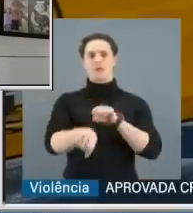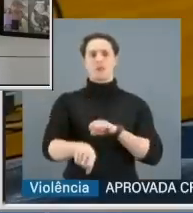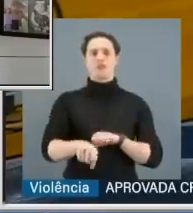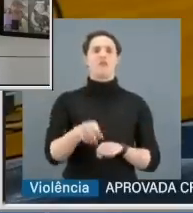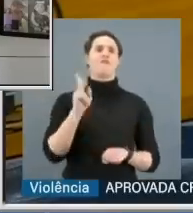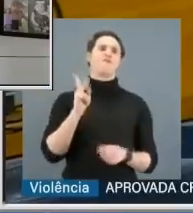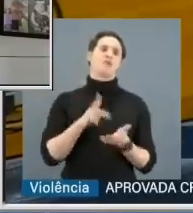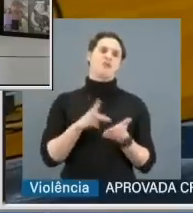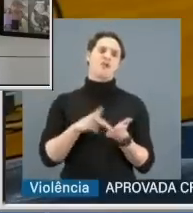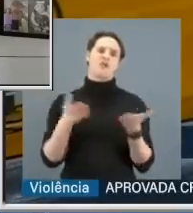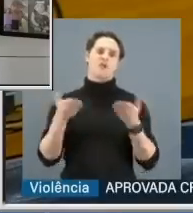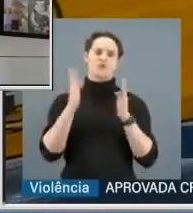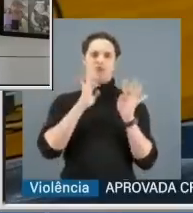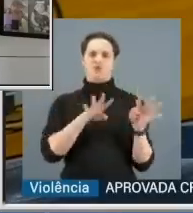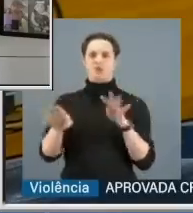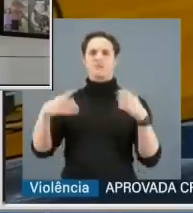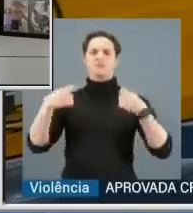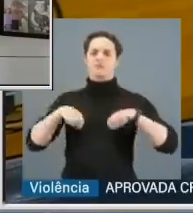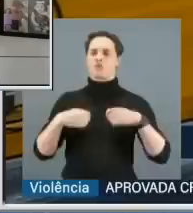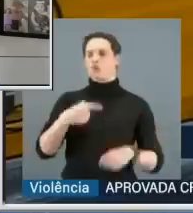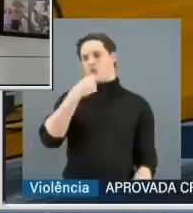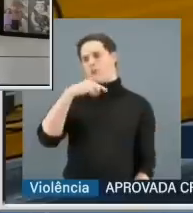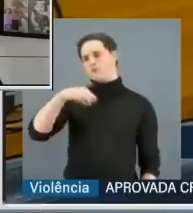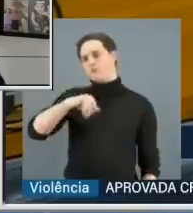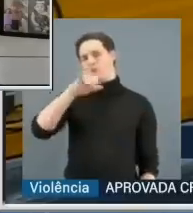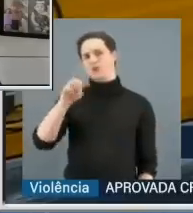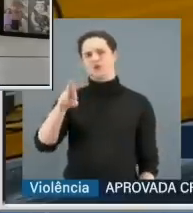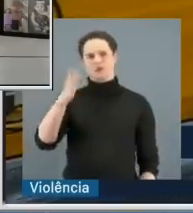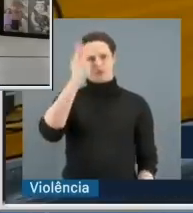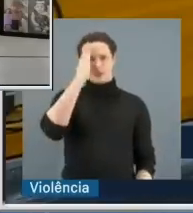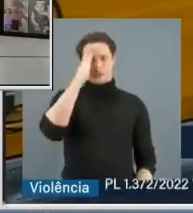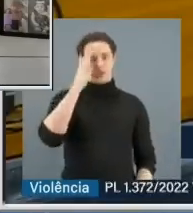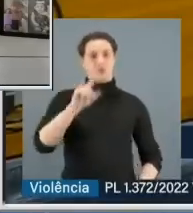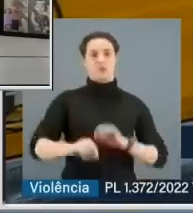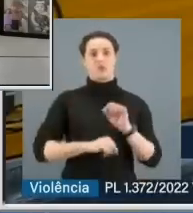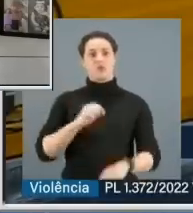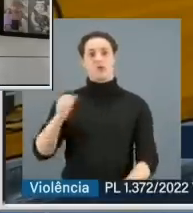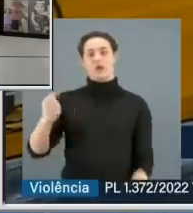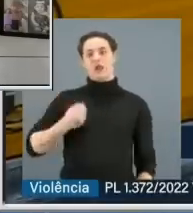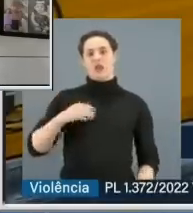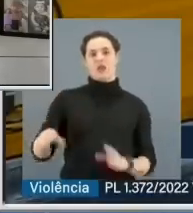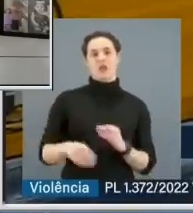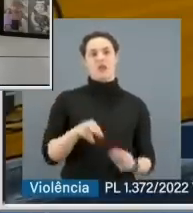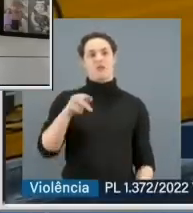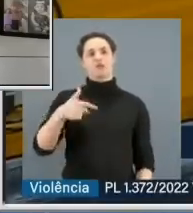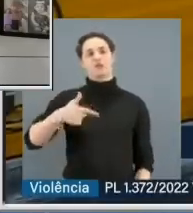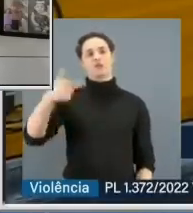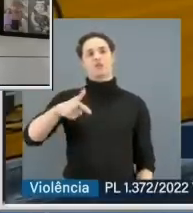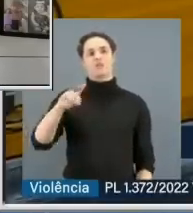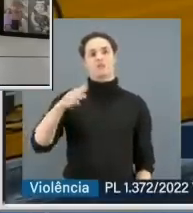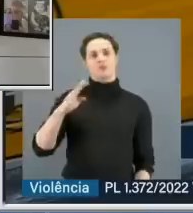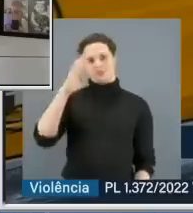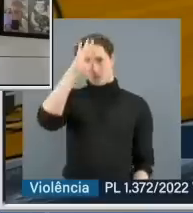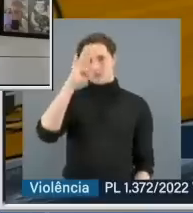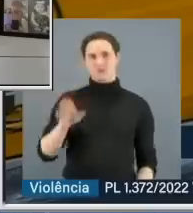lembra um filme americano que conta uma história que se passa, por ironia, no